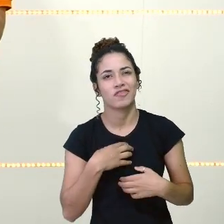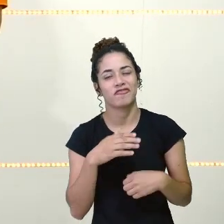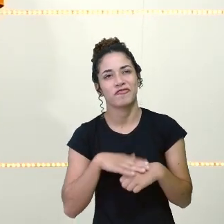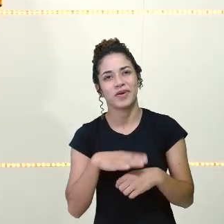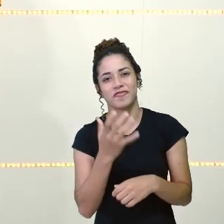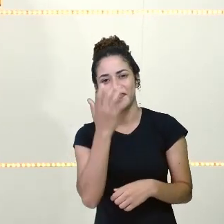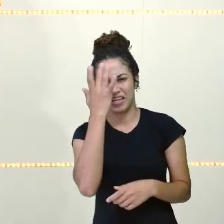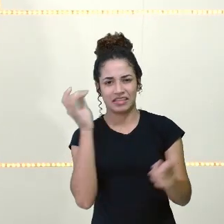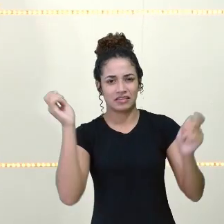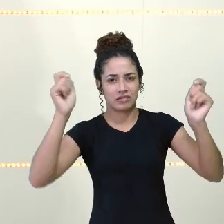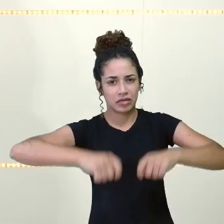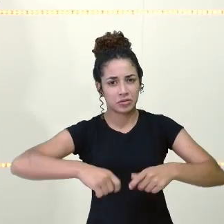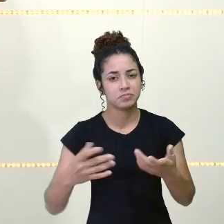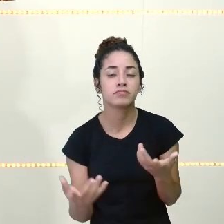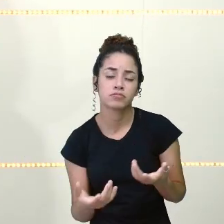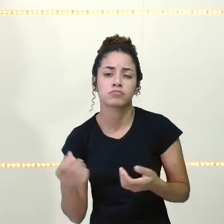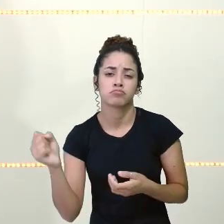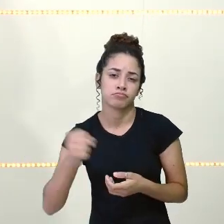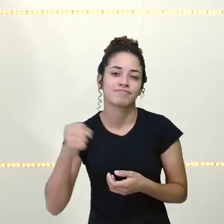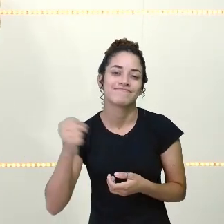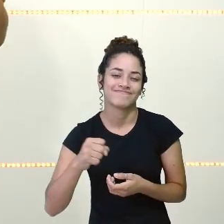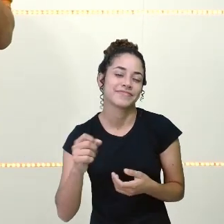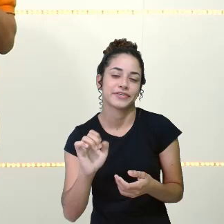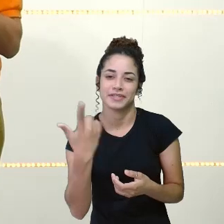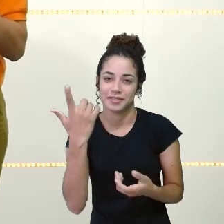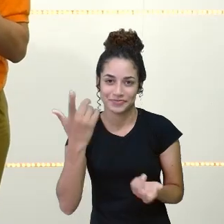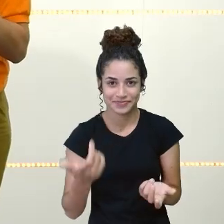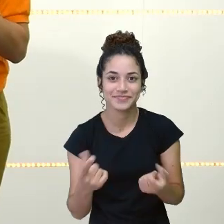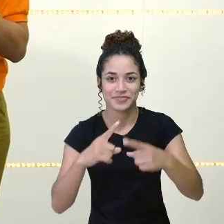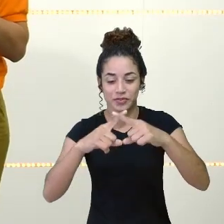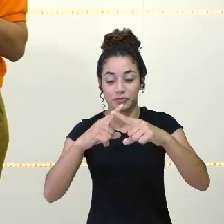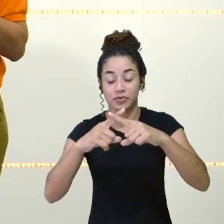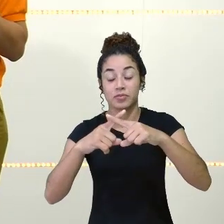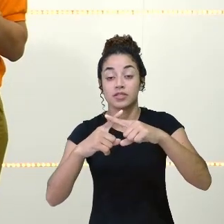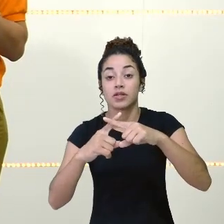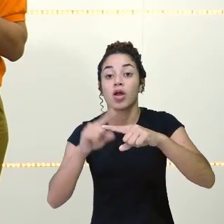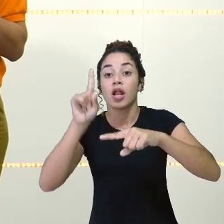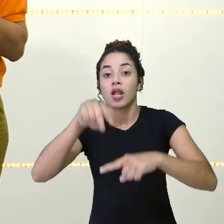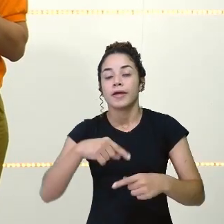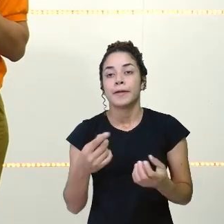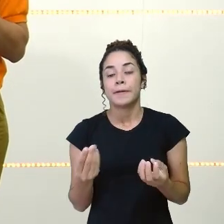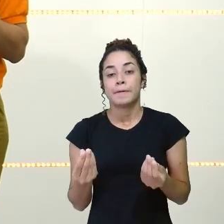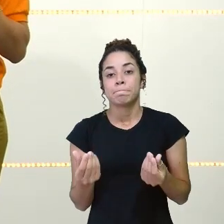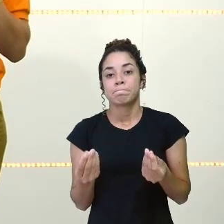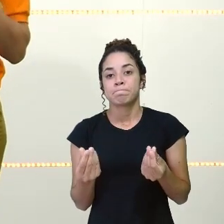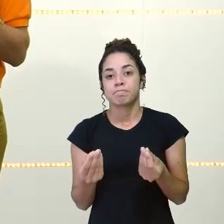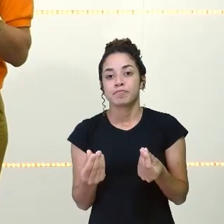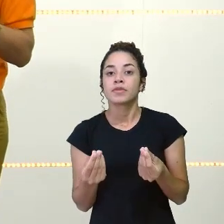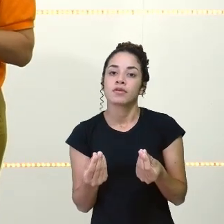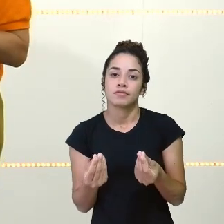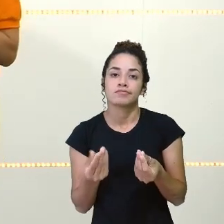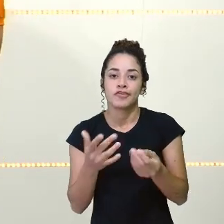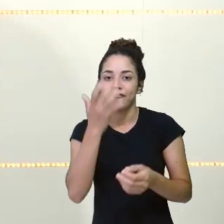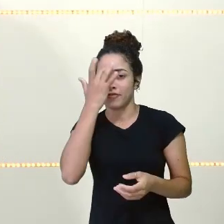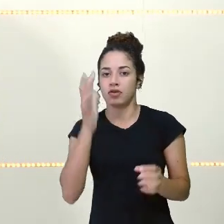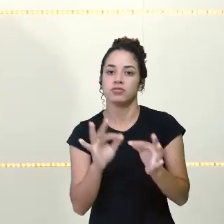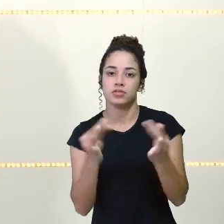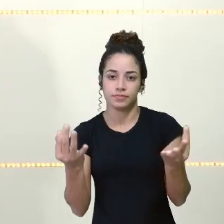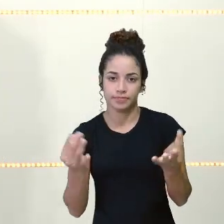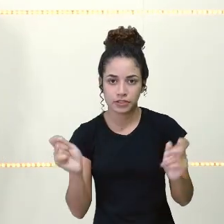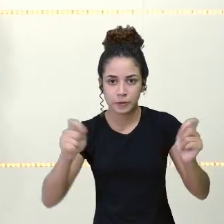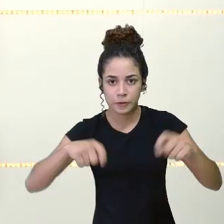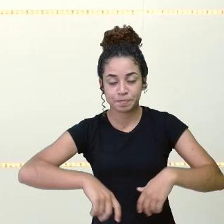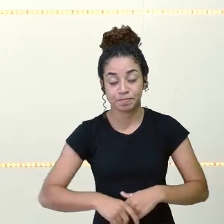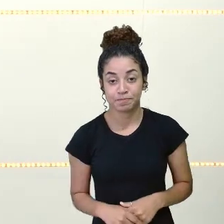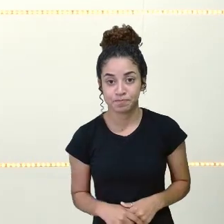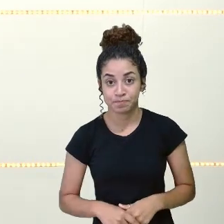fácil de resolver isso, não? Claro que tem, né, gente? A multiplicação, ela está aqui para isso. E